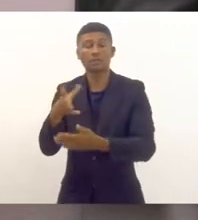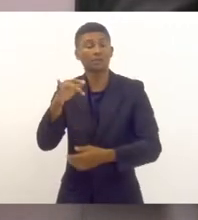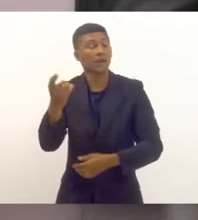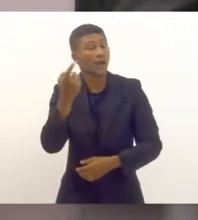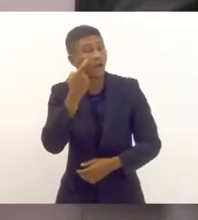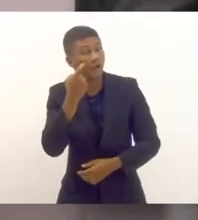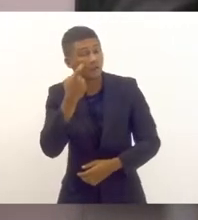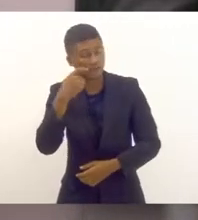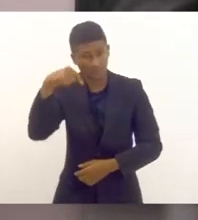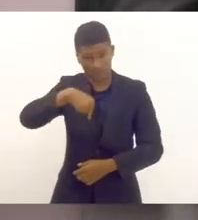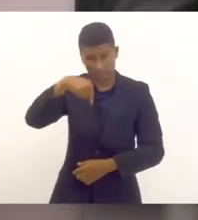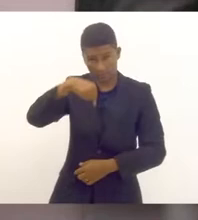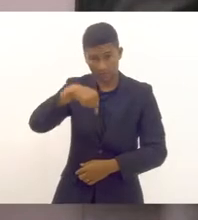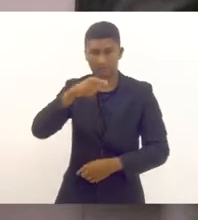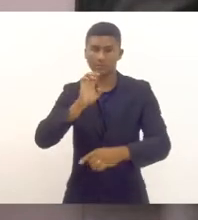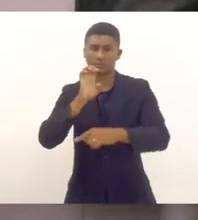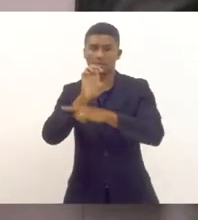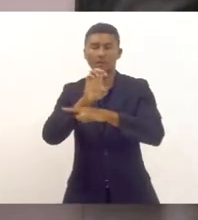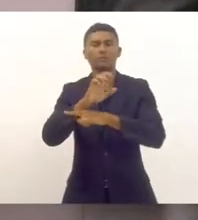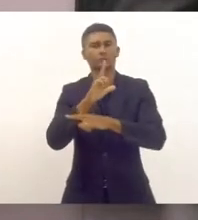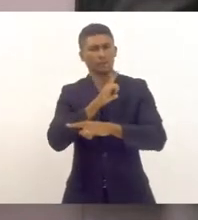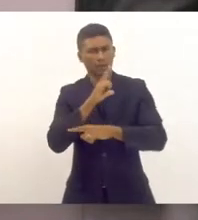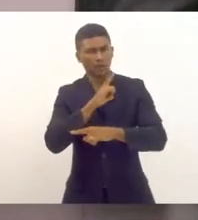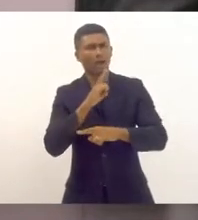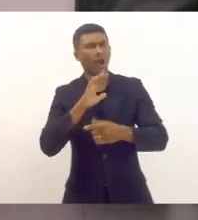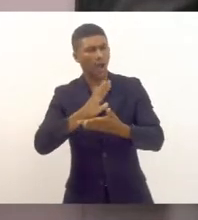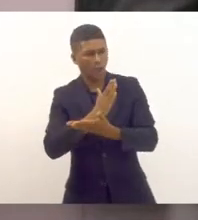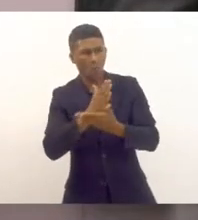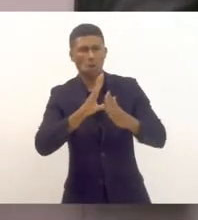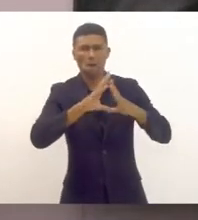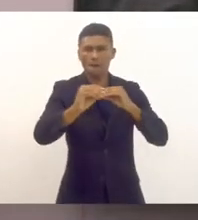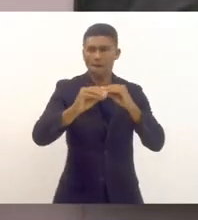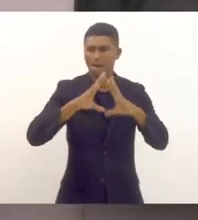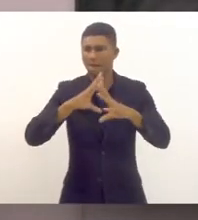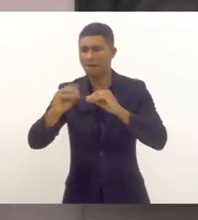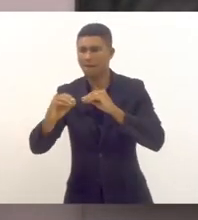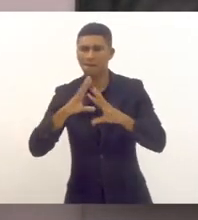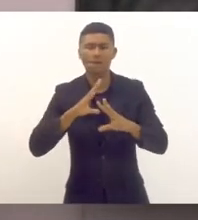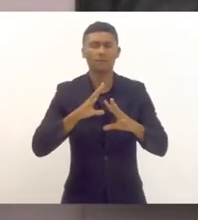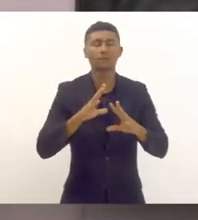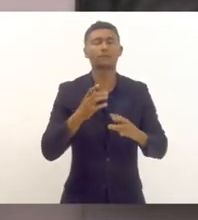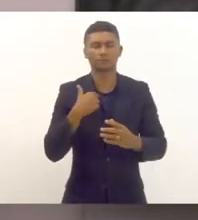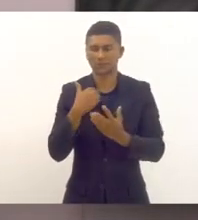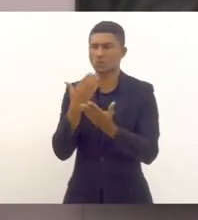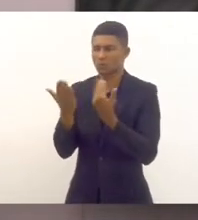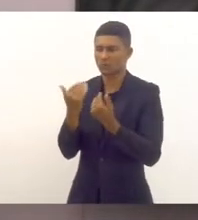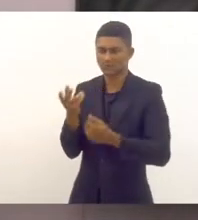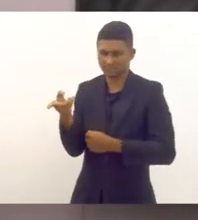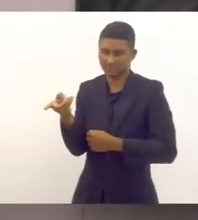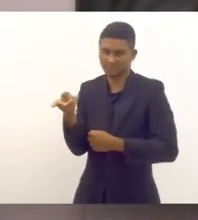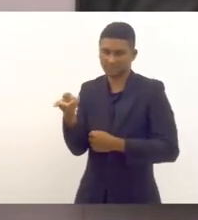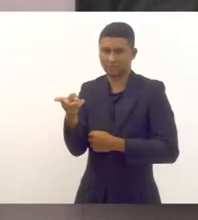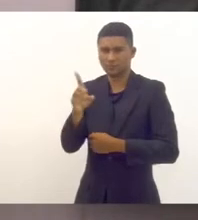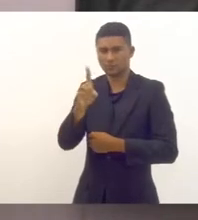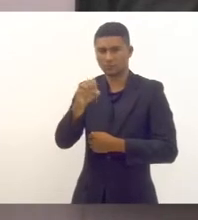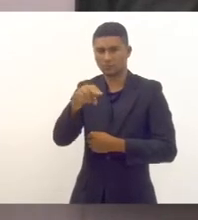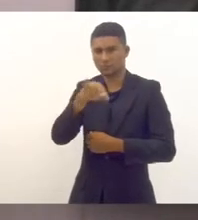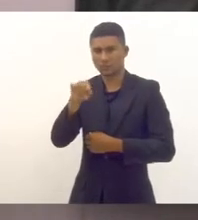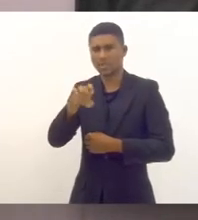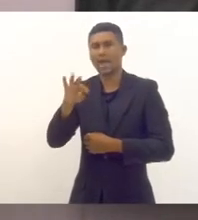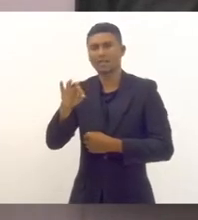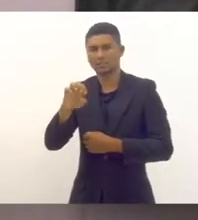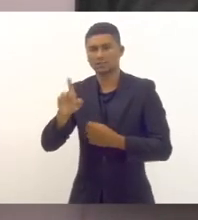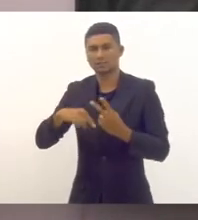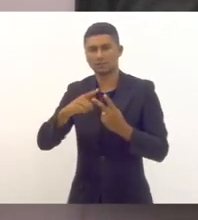nós temos aqui em nosso estado, eu estava aqui agora conversando com o Donizete com o Felipe, no